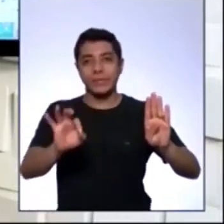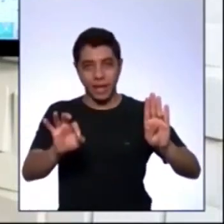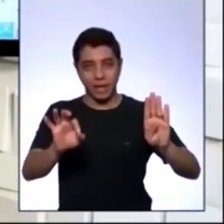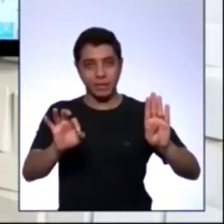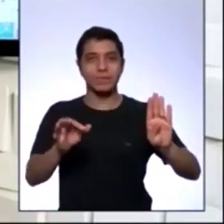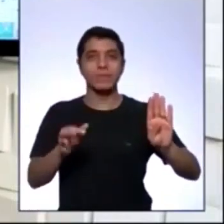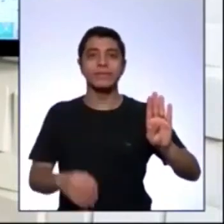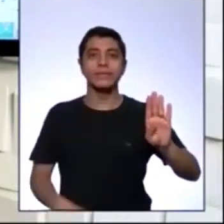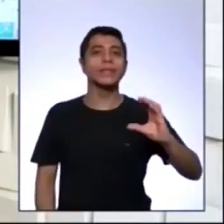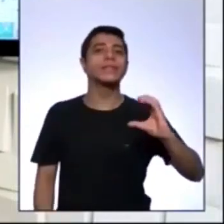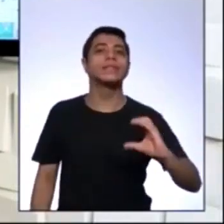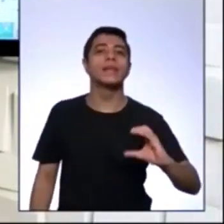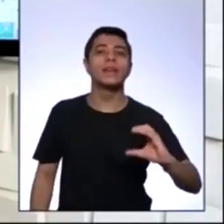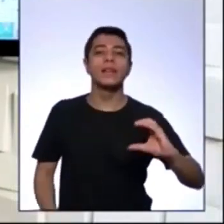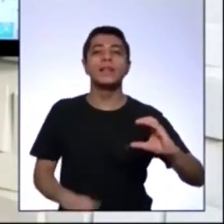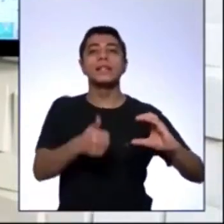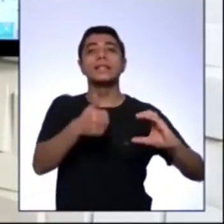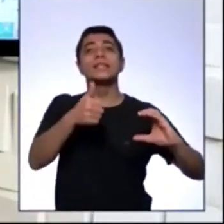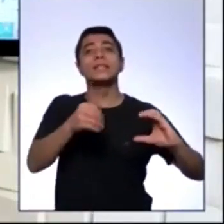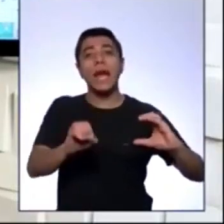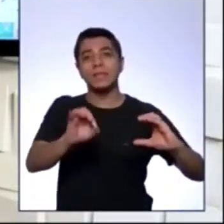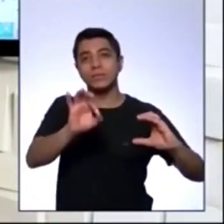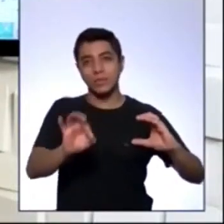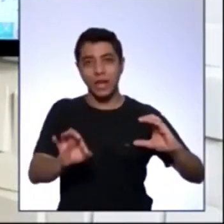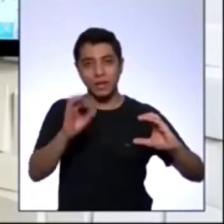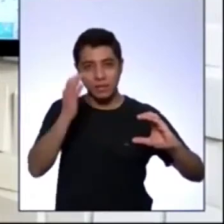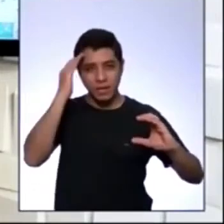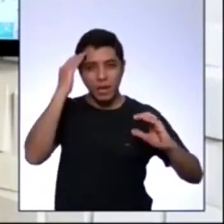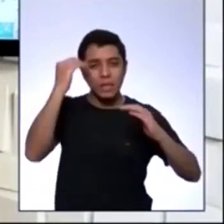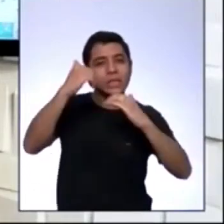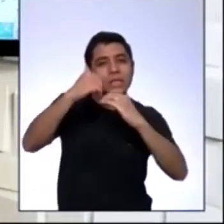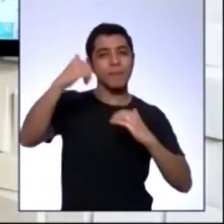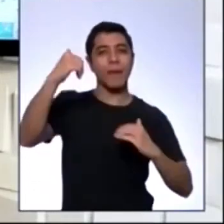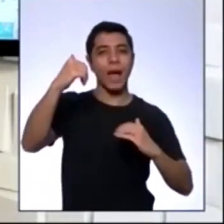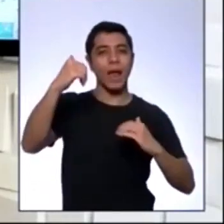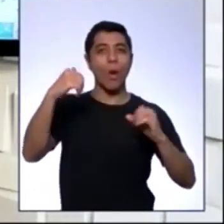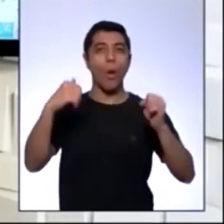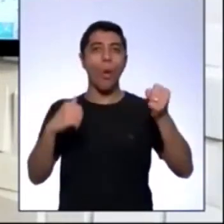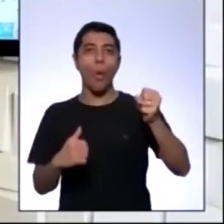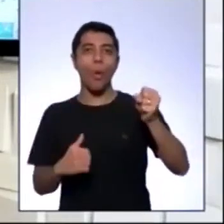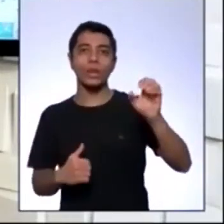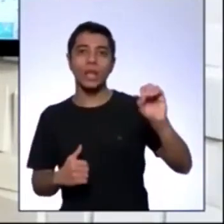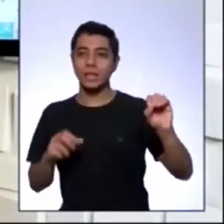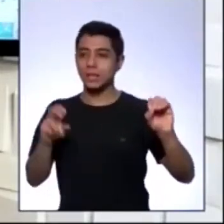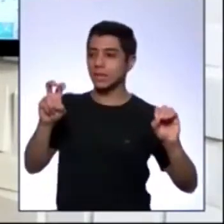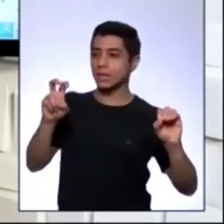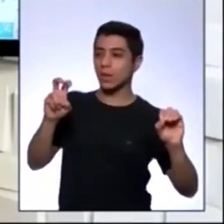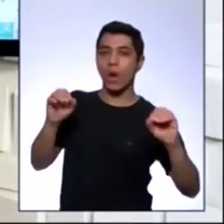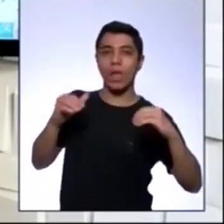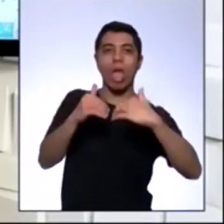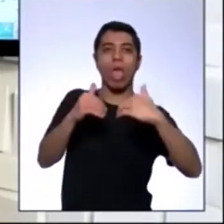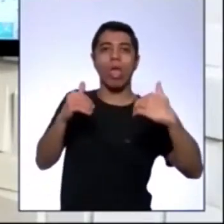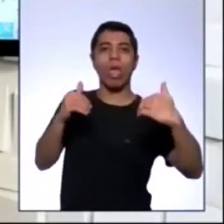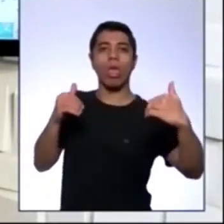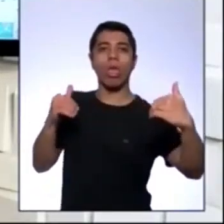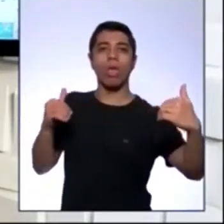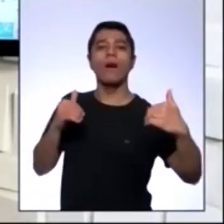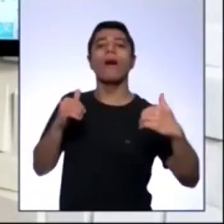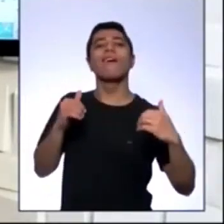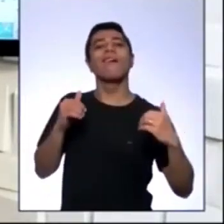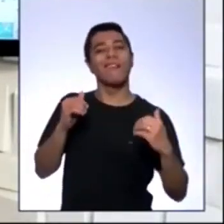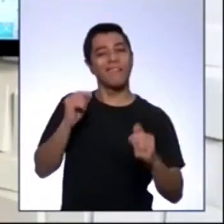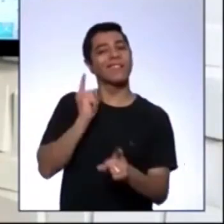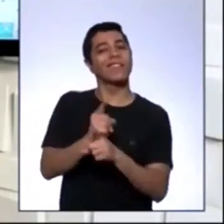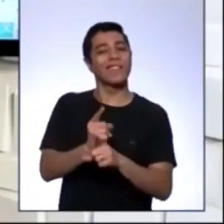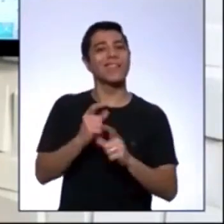por cento letras e 10 por cento percebeu-se as alternativas estiverem is passadas né